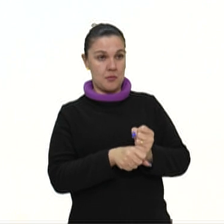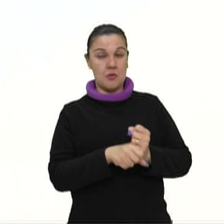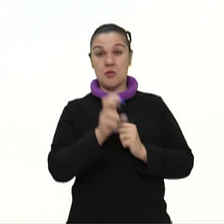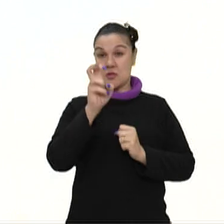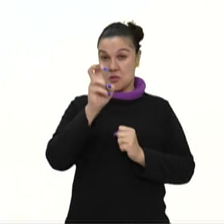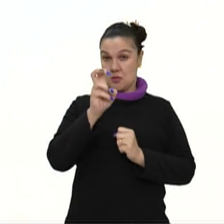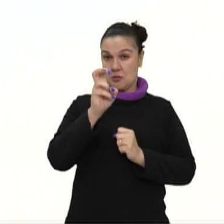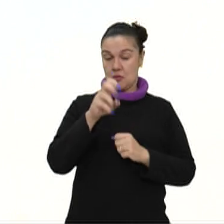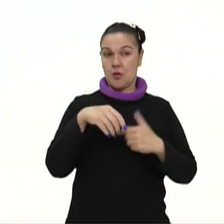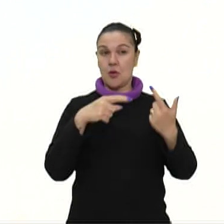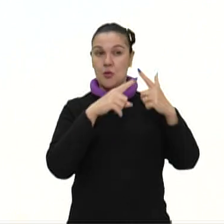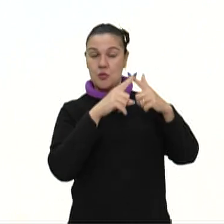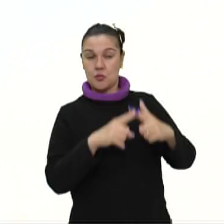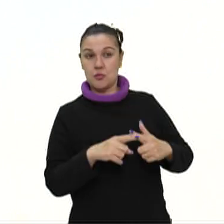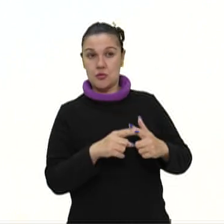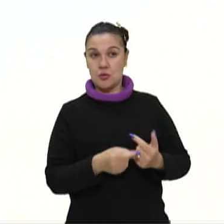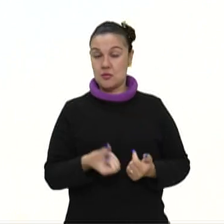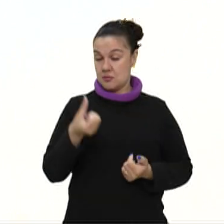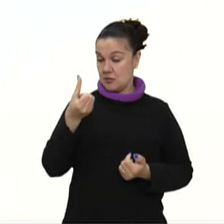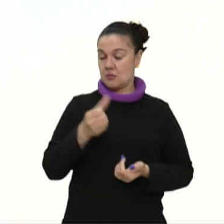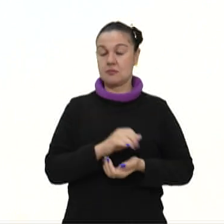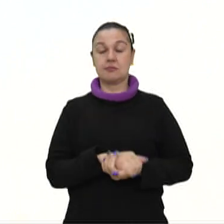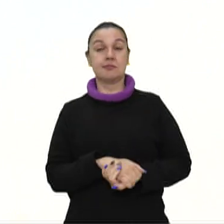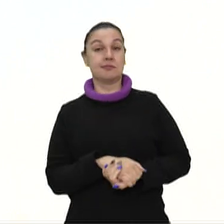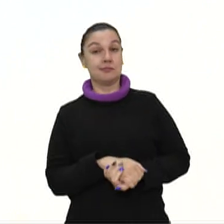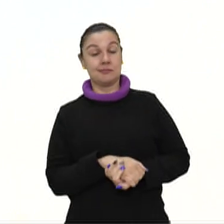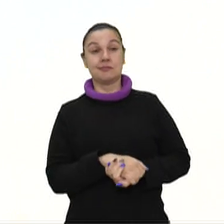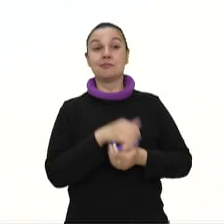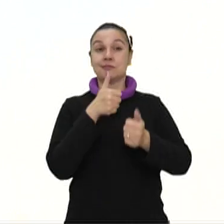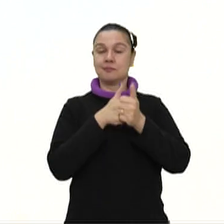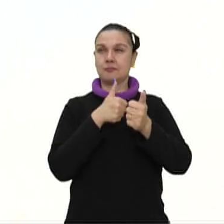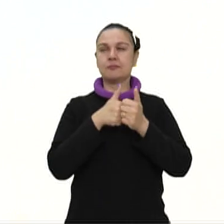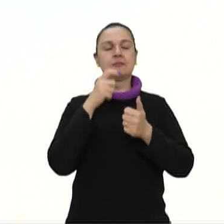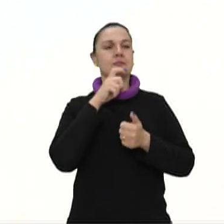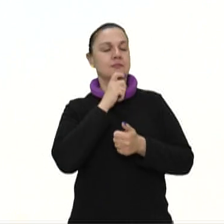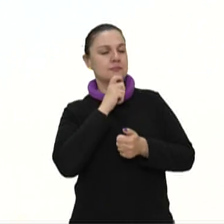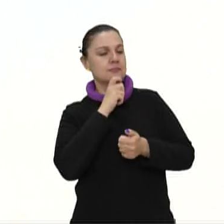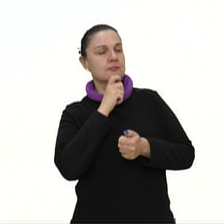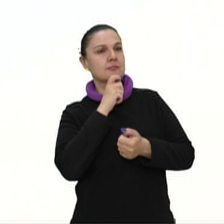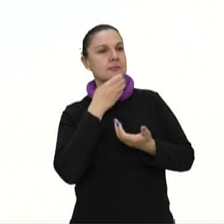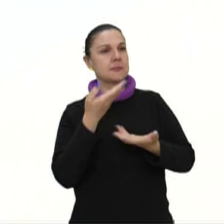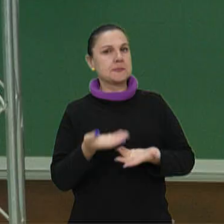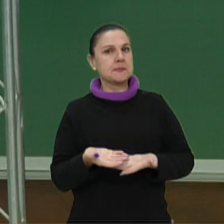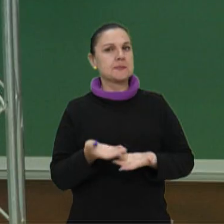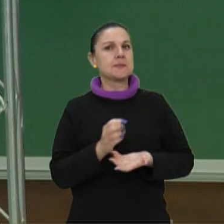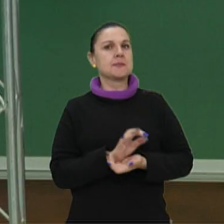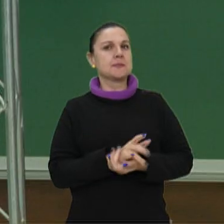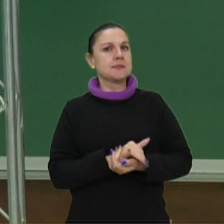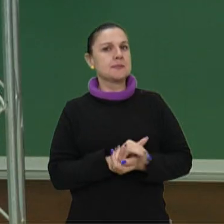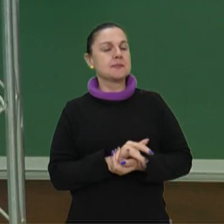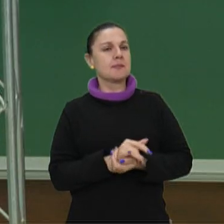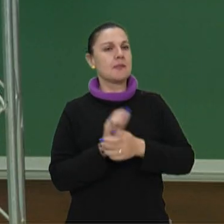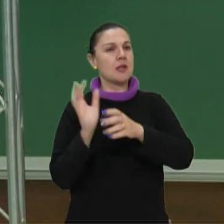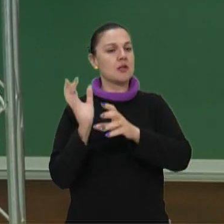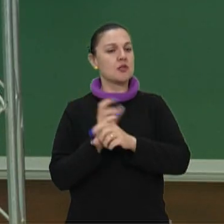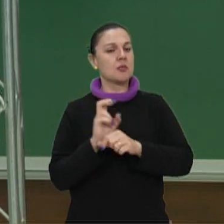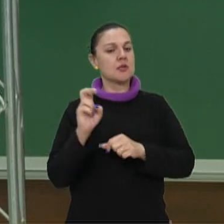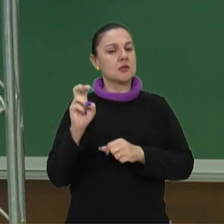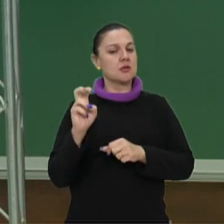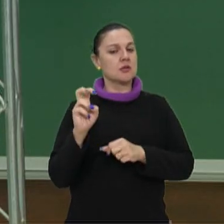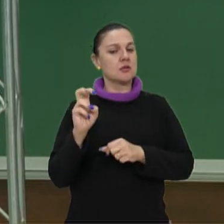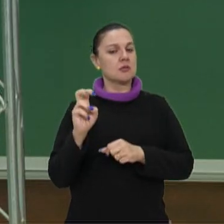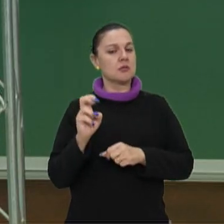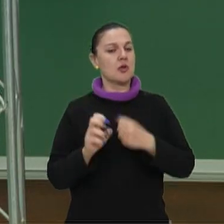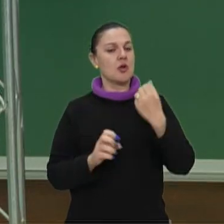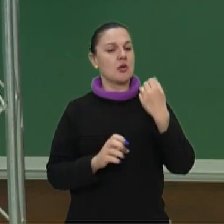em 5 e multiplicados resultam em 6? Então você pode pensar, veja, a soma 5